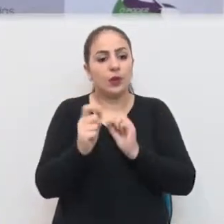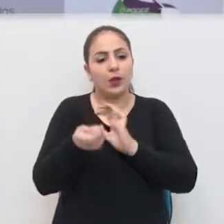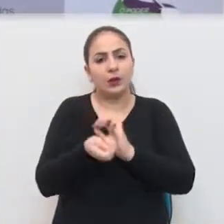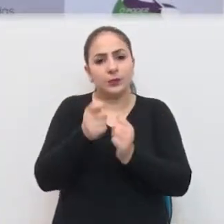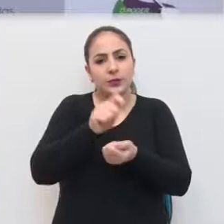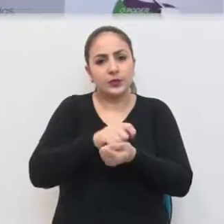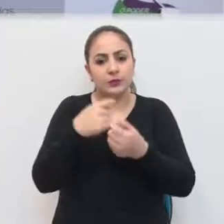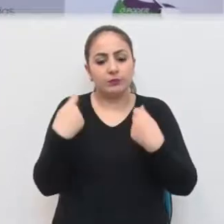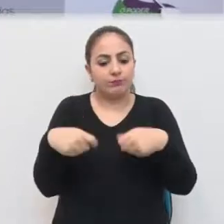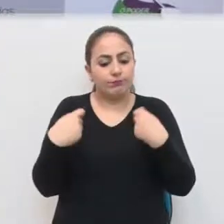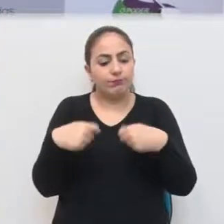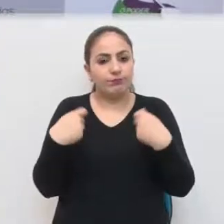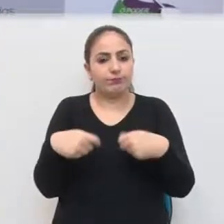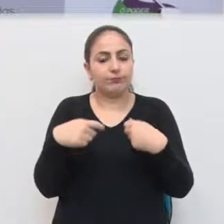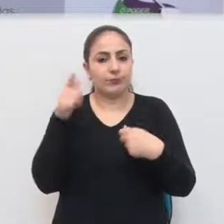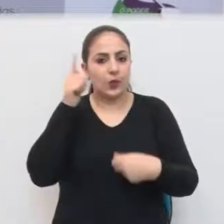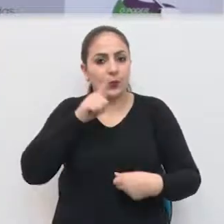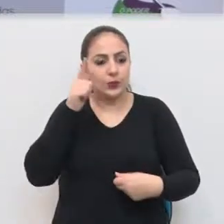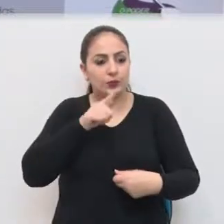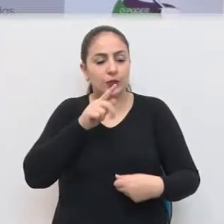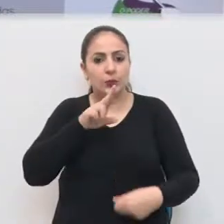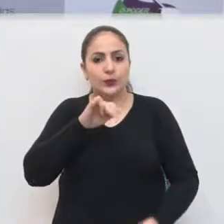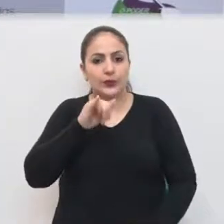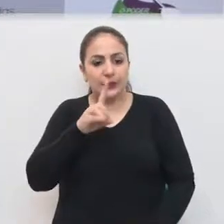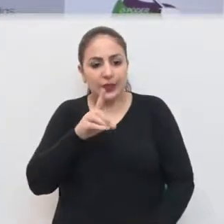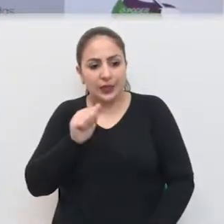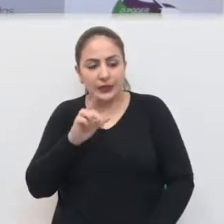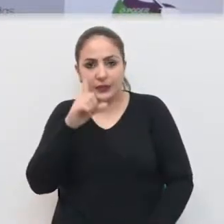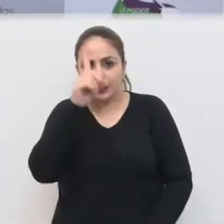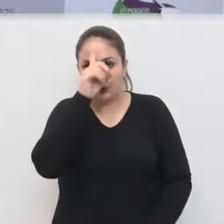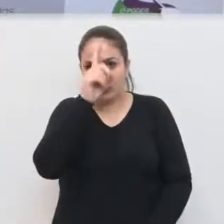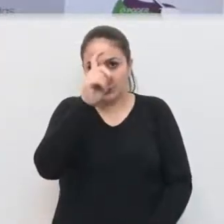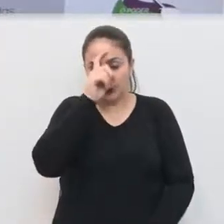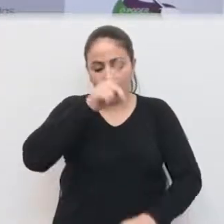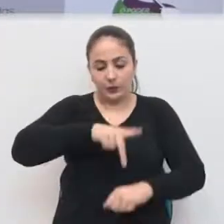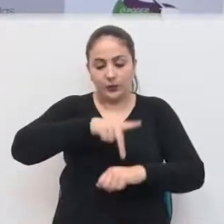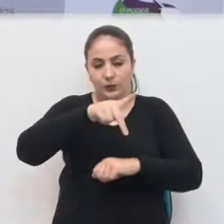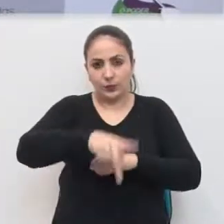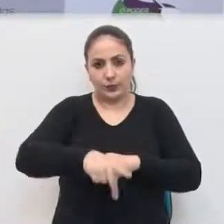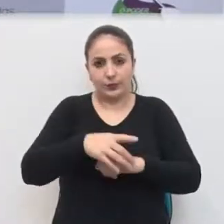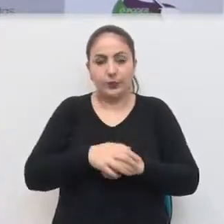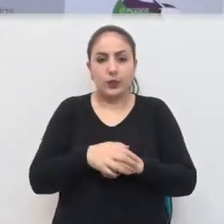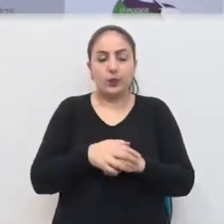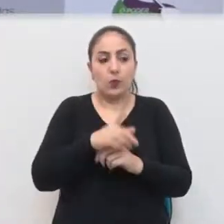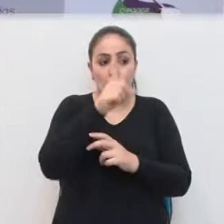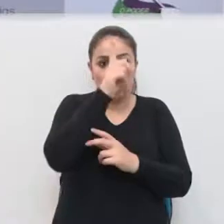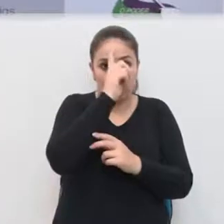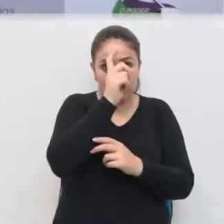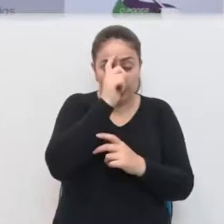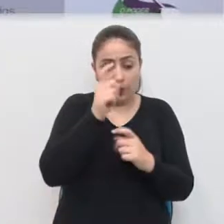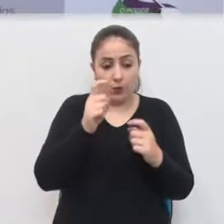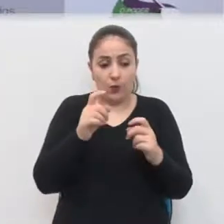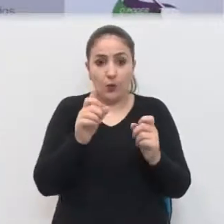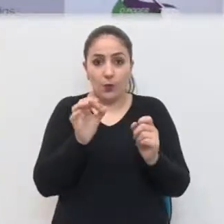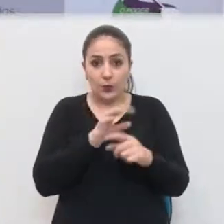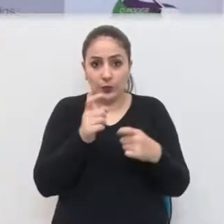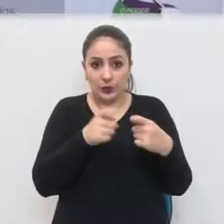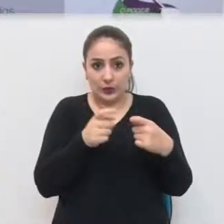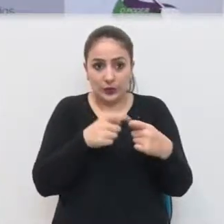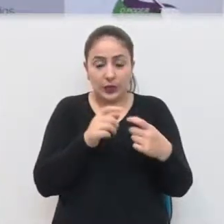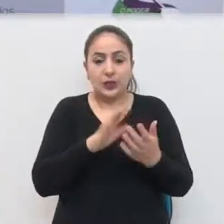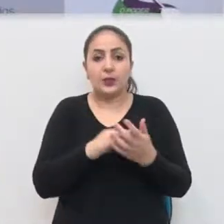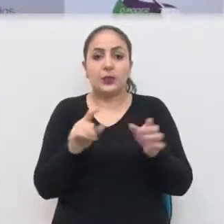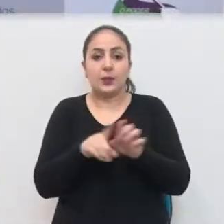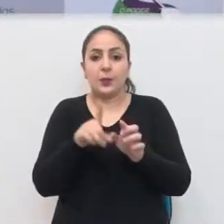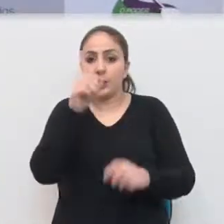possibilitar adaptações necessárias para unidades hospitalares aqui em Passo Fundo, tanto o Hospital Pronto Clínica como o